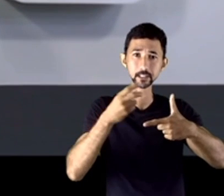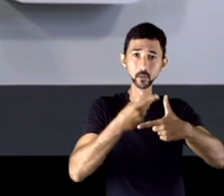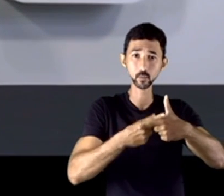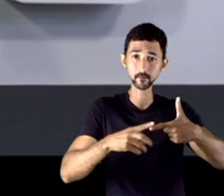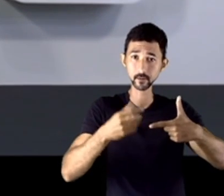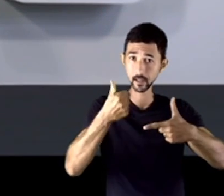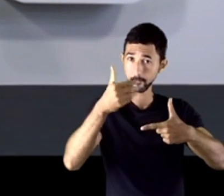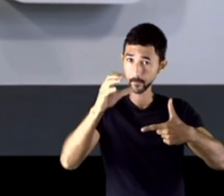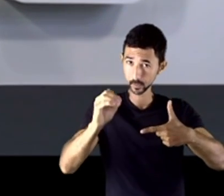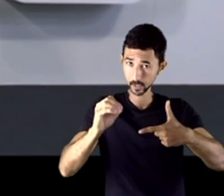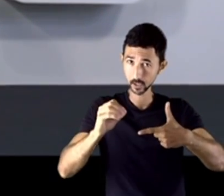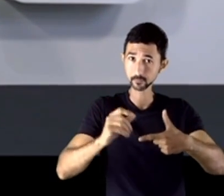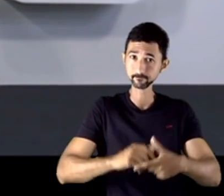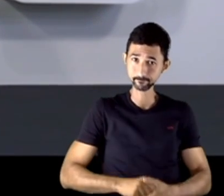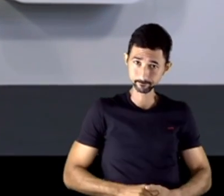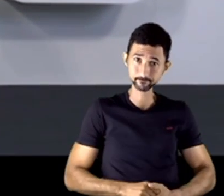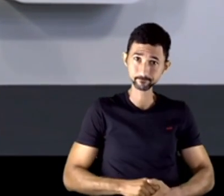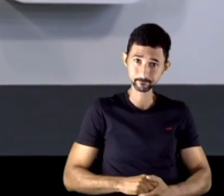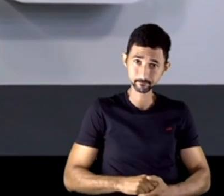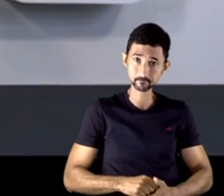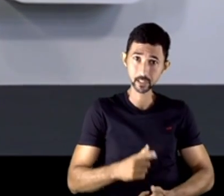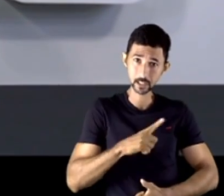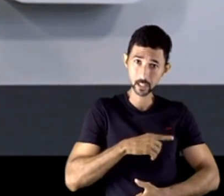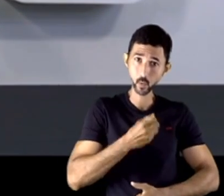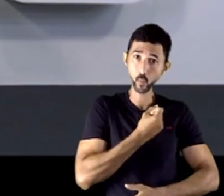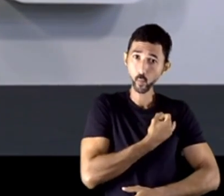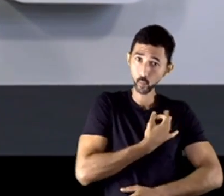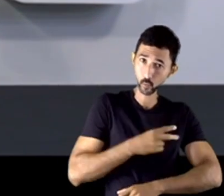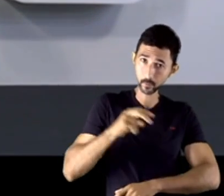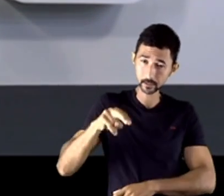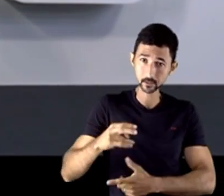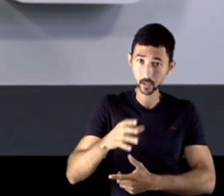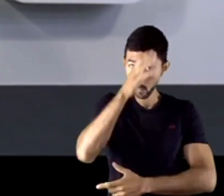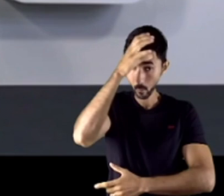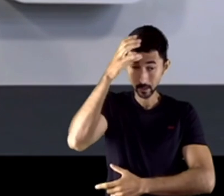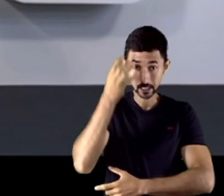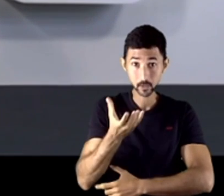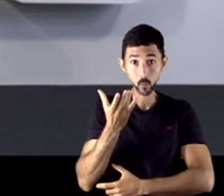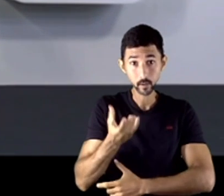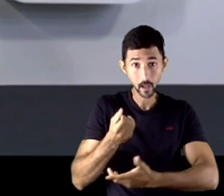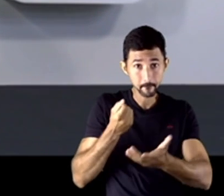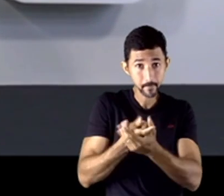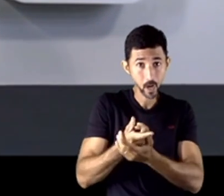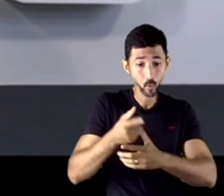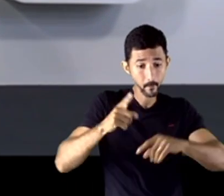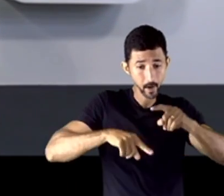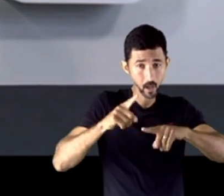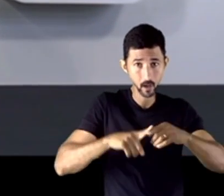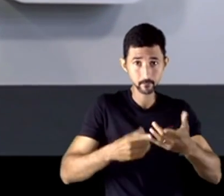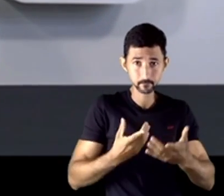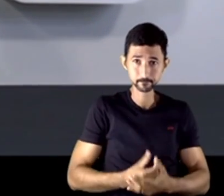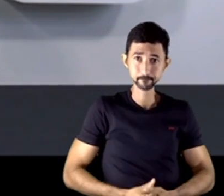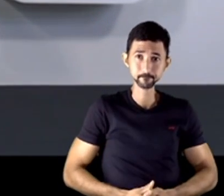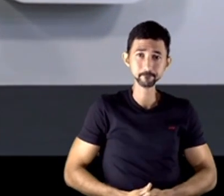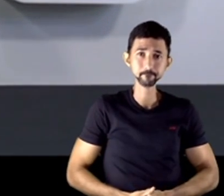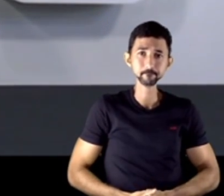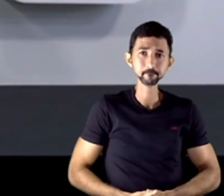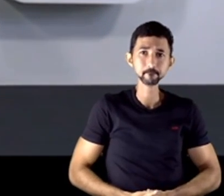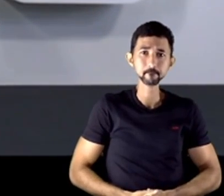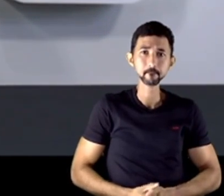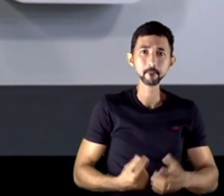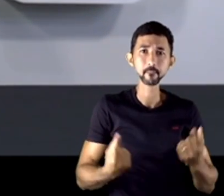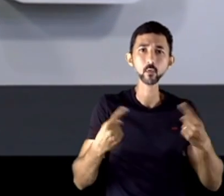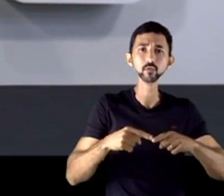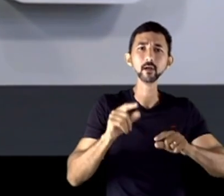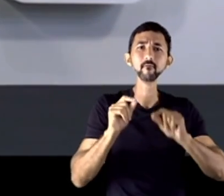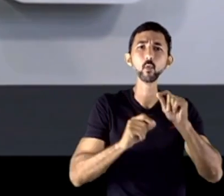por 10, né? E obter o número natural, que é a condição que o cliente está estabelecendo ao vendedor. E o